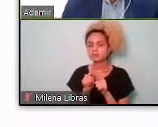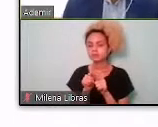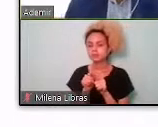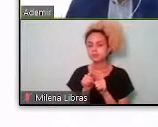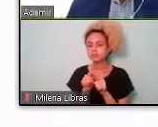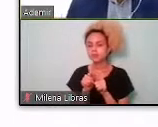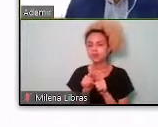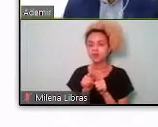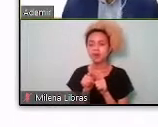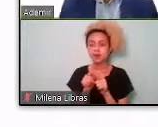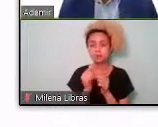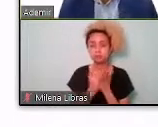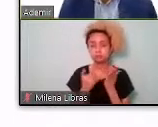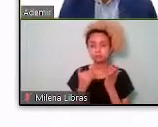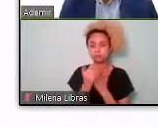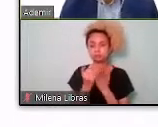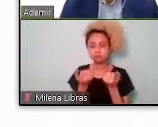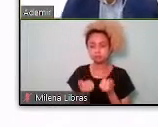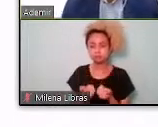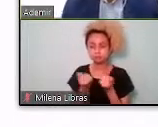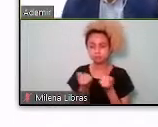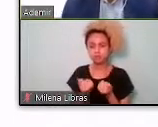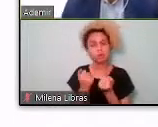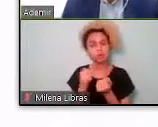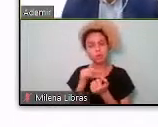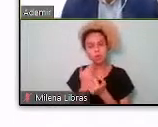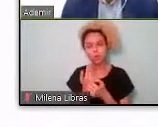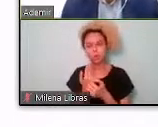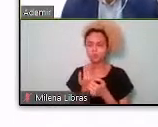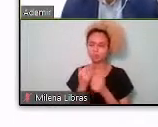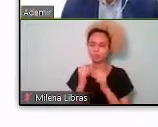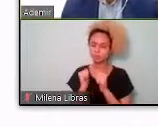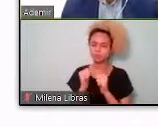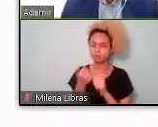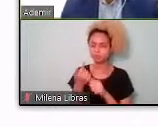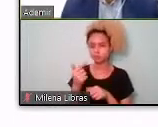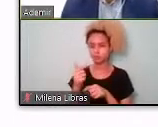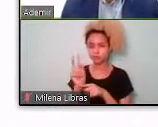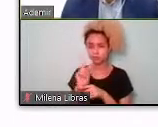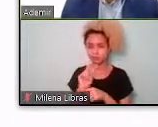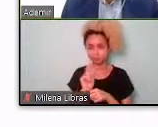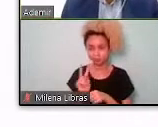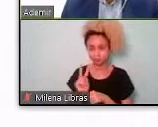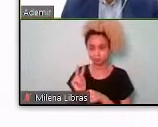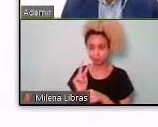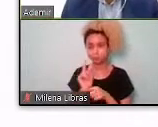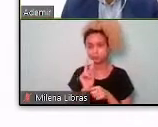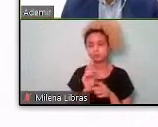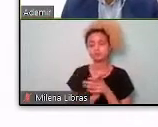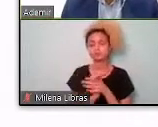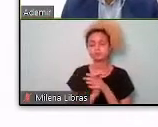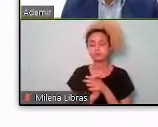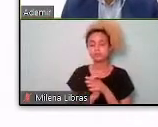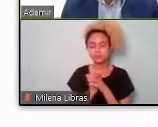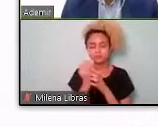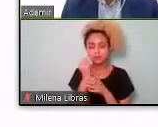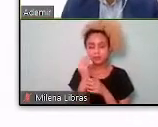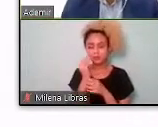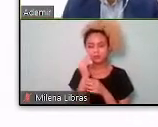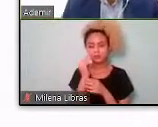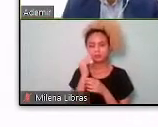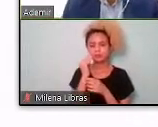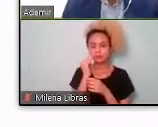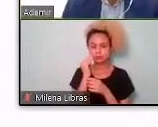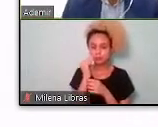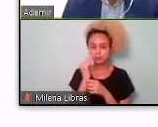uma falta de manutenção, uma vistoria, uma inspeção periódica, visando aí, buscando as condições de solidez